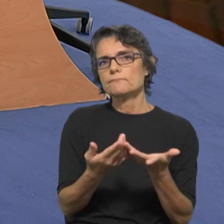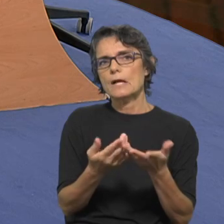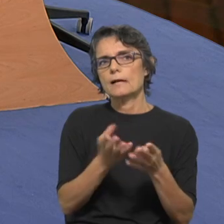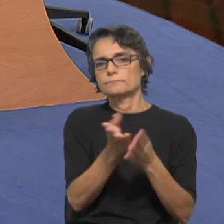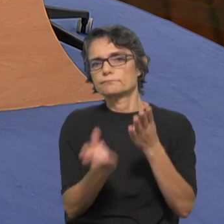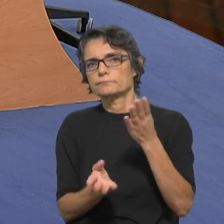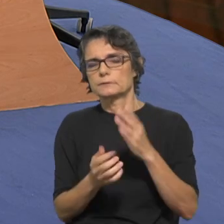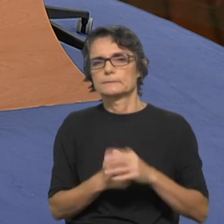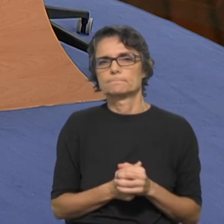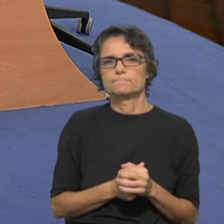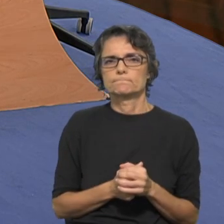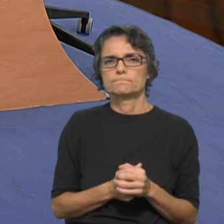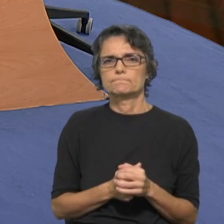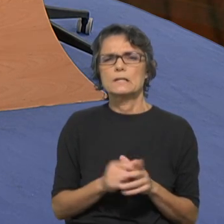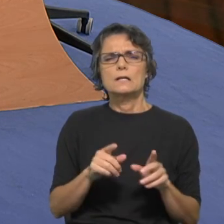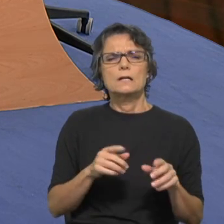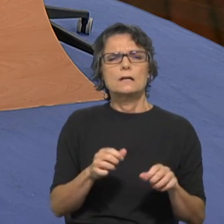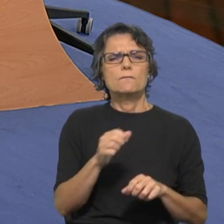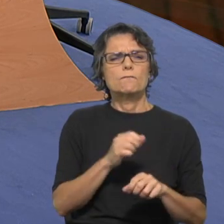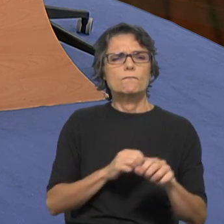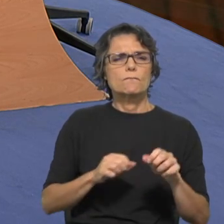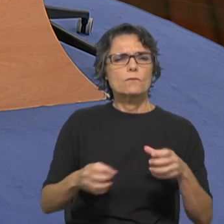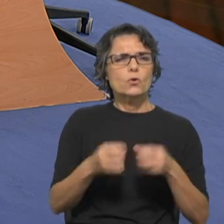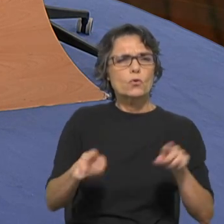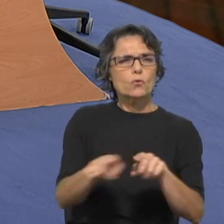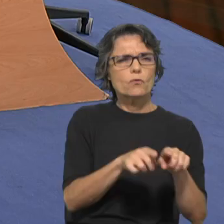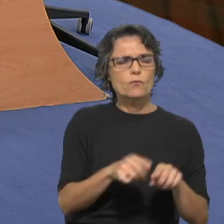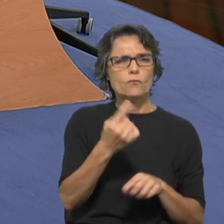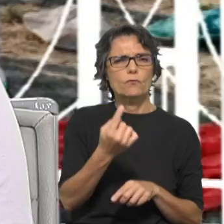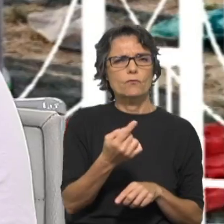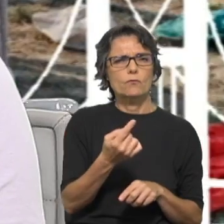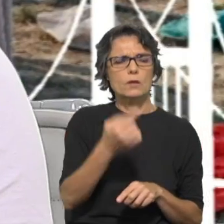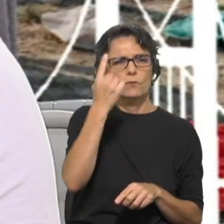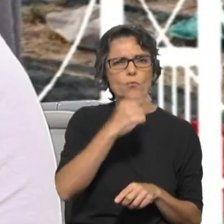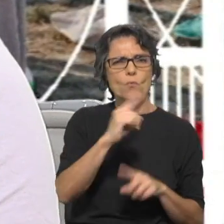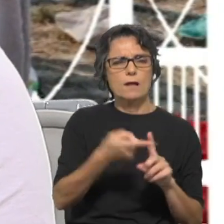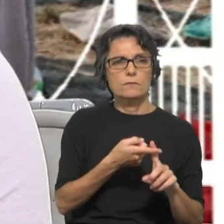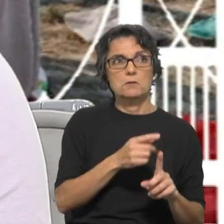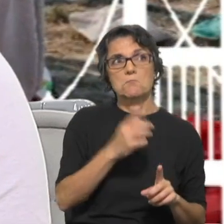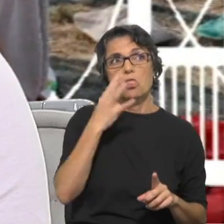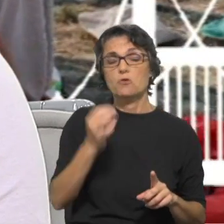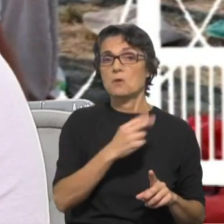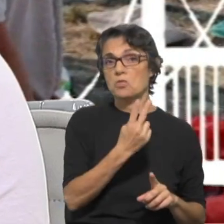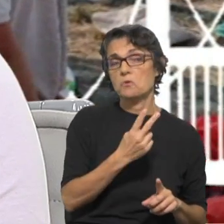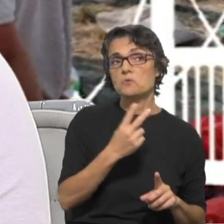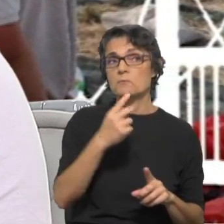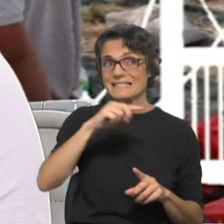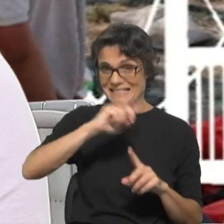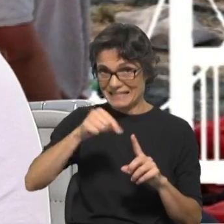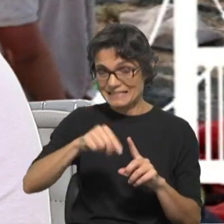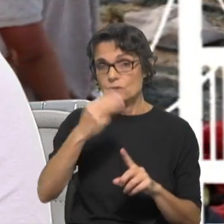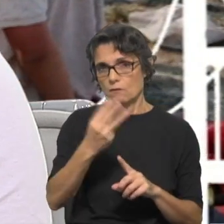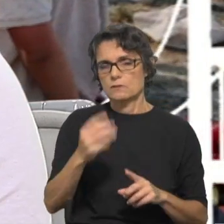fazem quantos convívios por ano, normalmente? Por norma, fazemos 2. Este ano vamos fazer 3. E cada jovem pode se